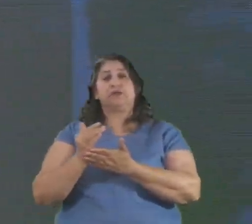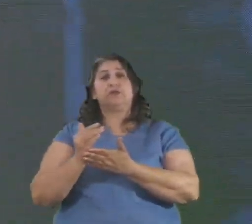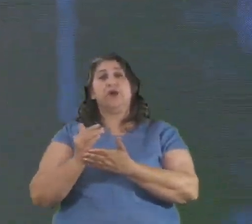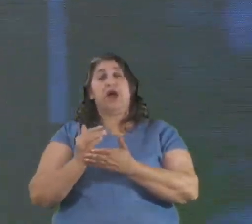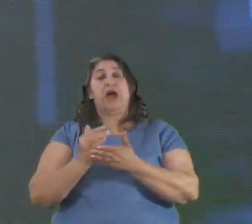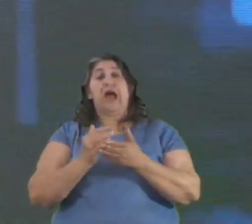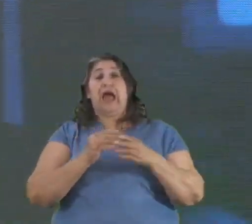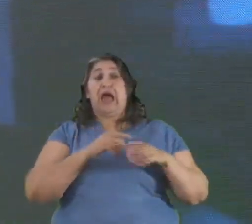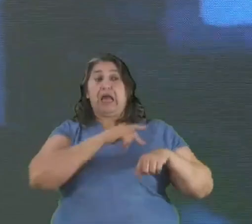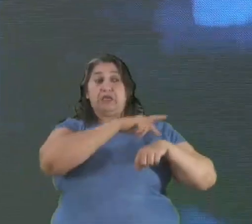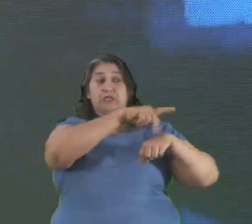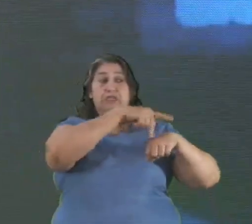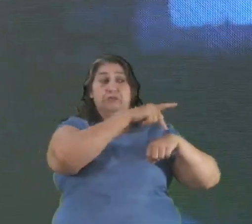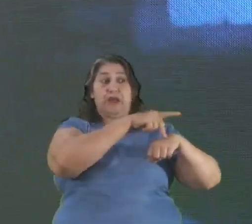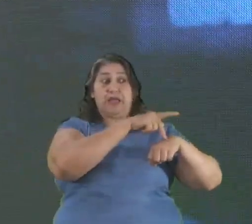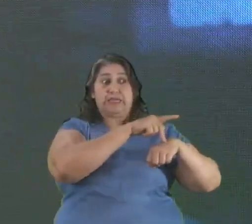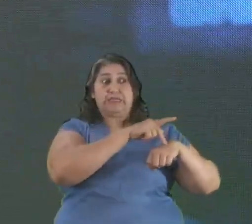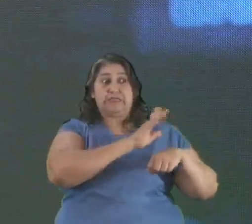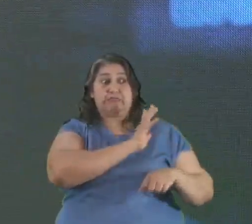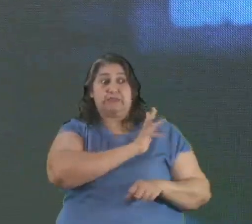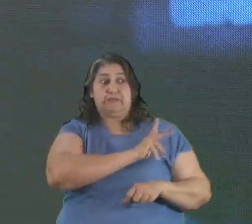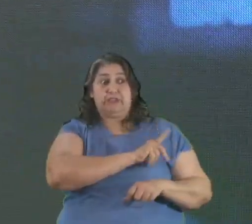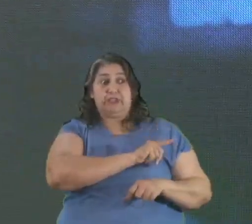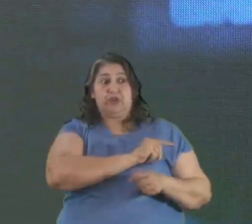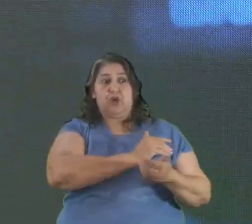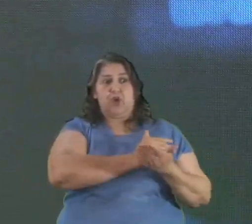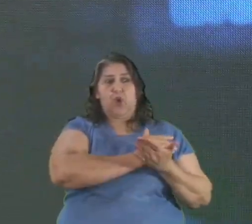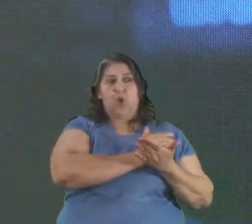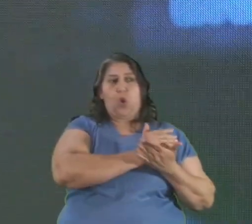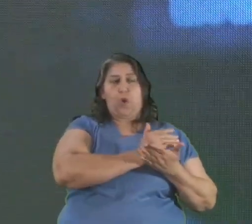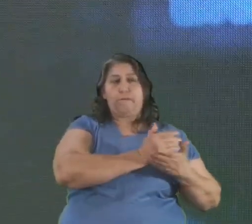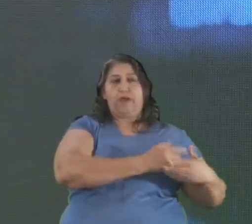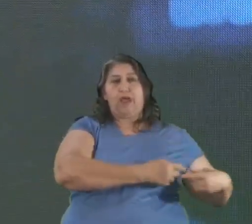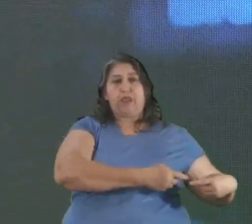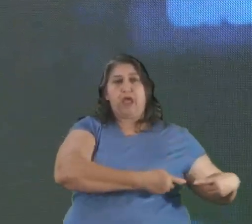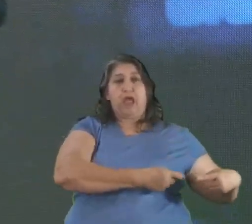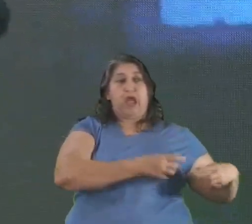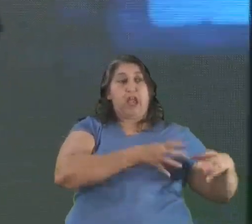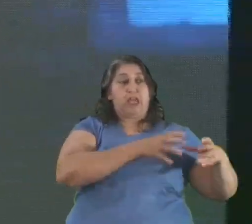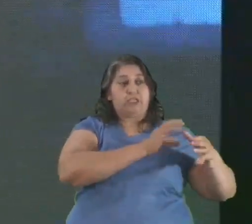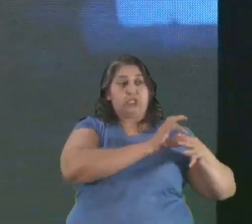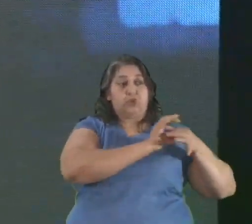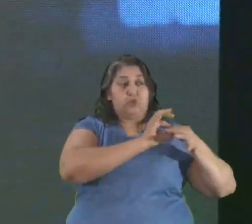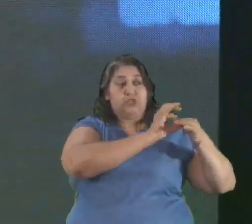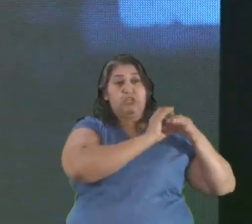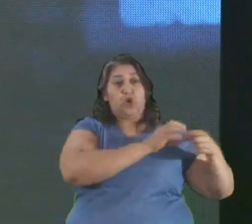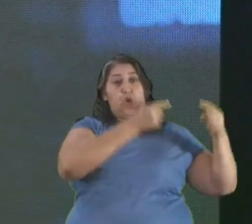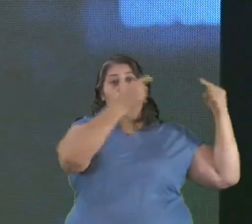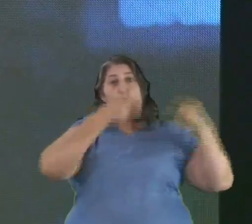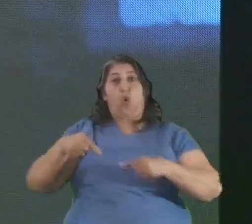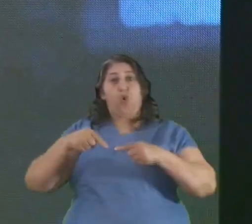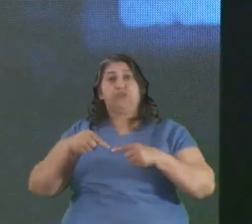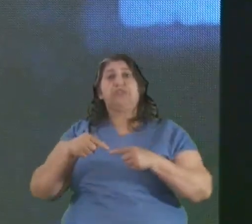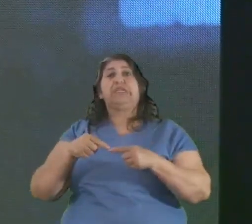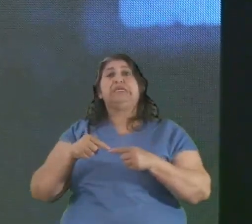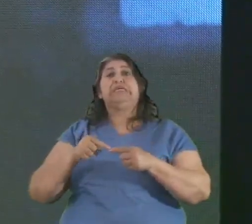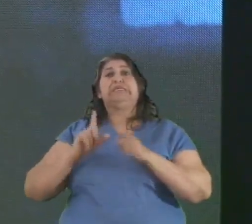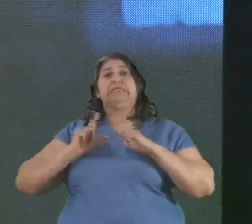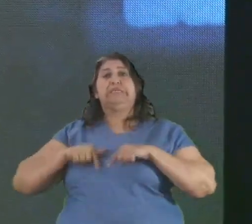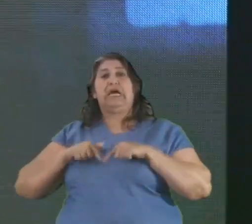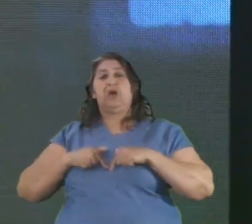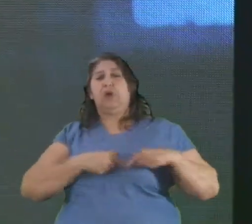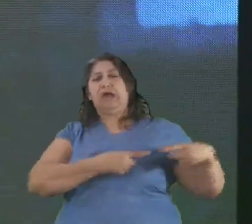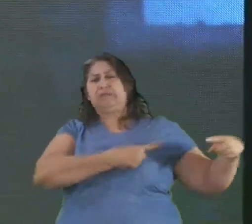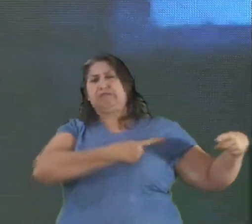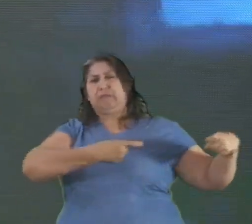e começaram uma guerra contra Israel. E quando começaram a guerra contra Israel, por um